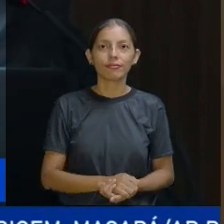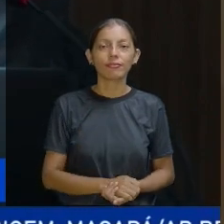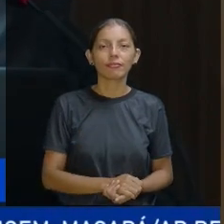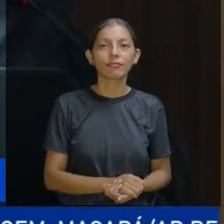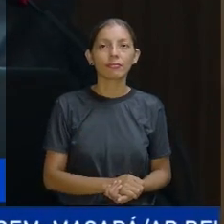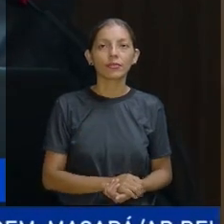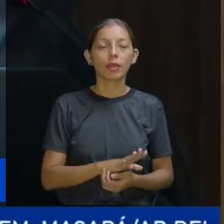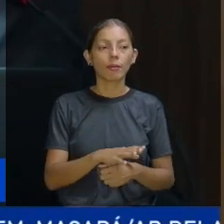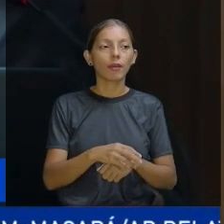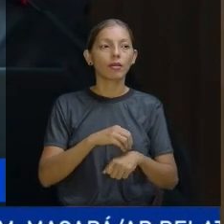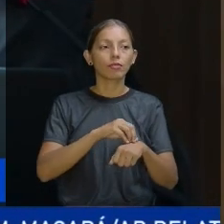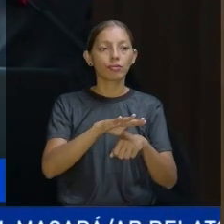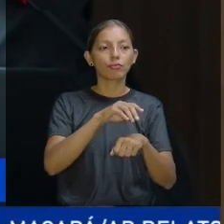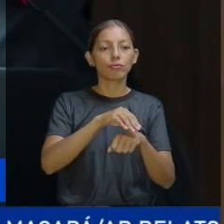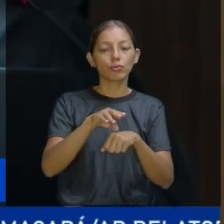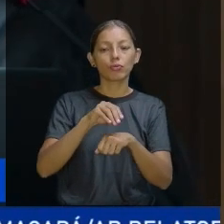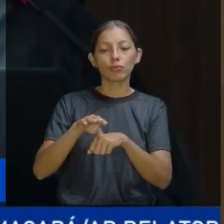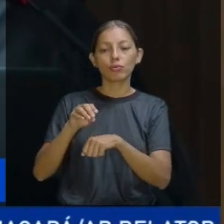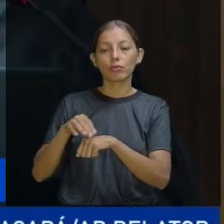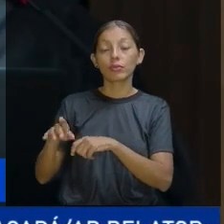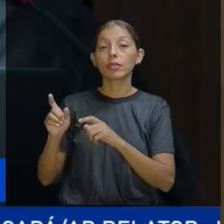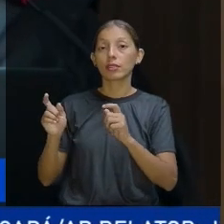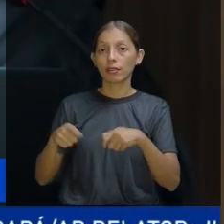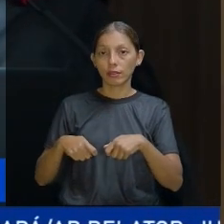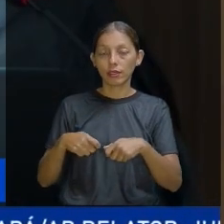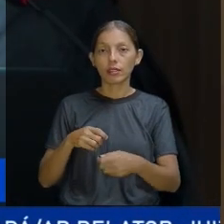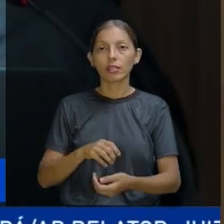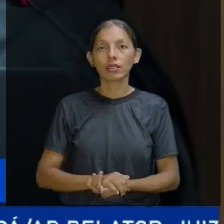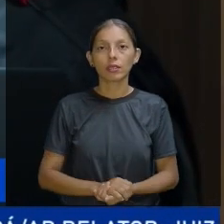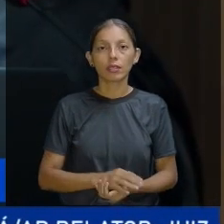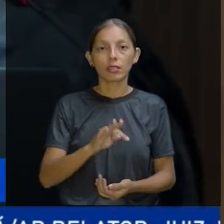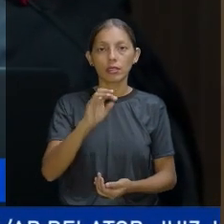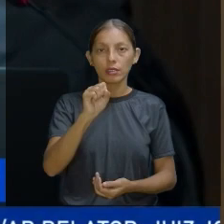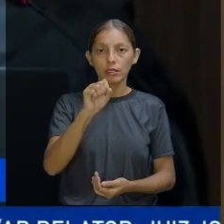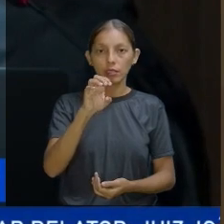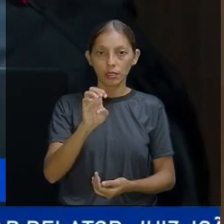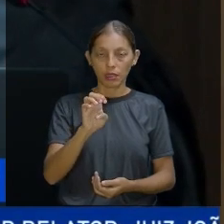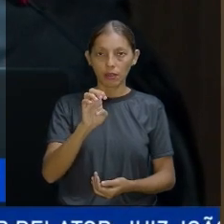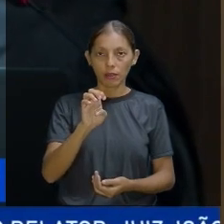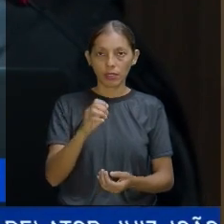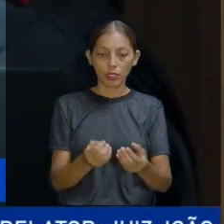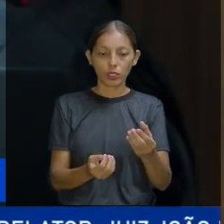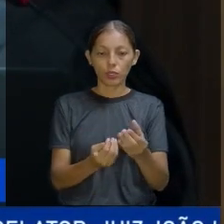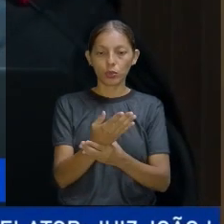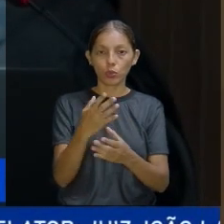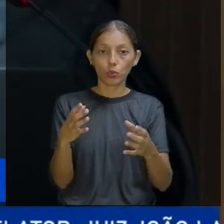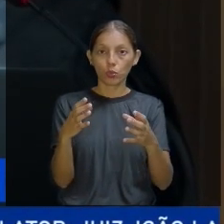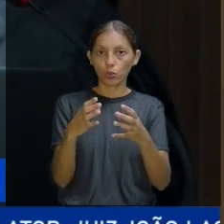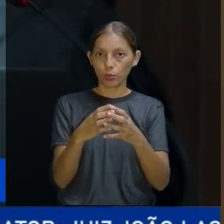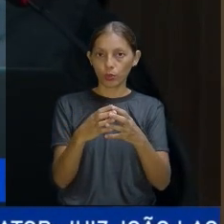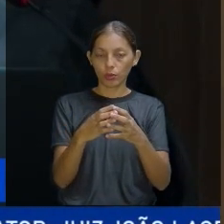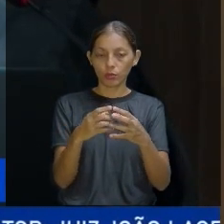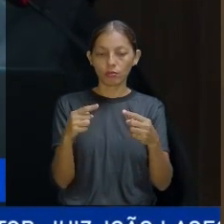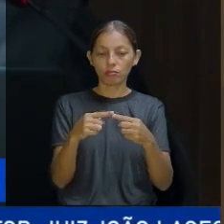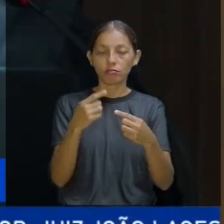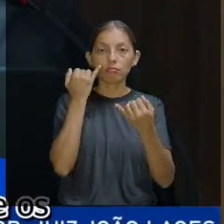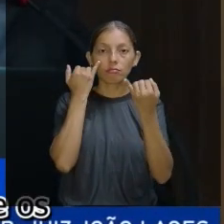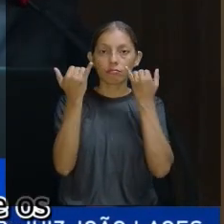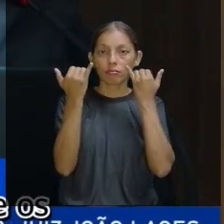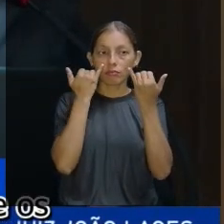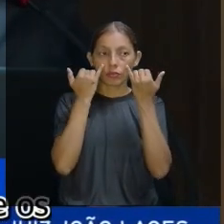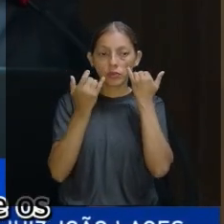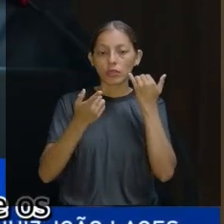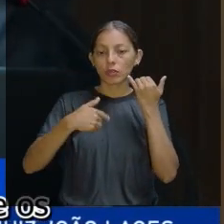Tribunal Superior Eleitoral. De qualquer forma, o TSE criou um centro integrado de informações, todos nós